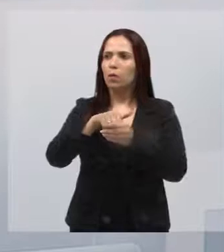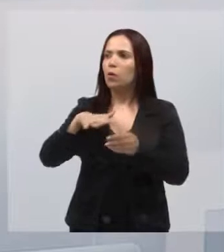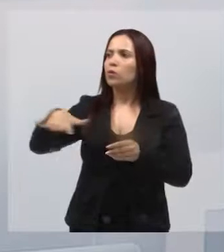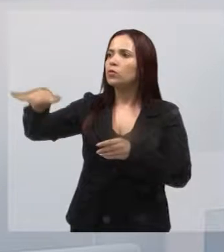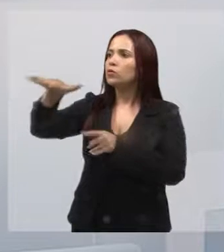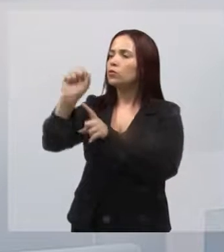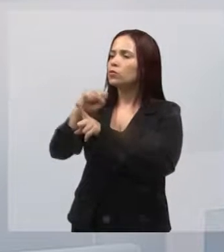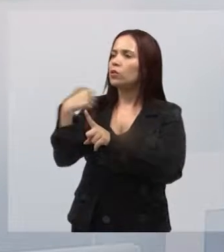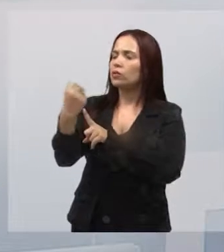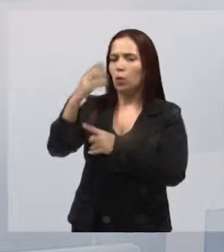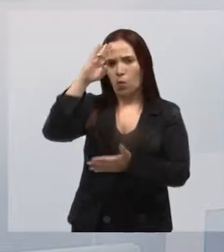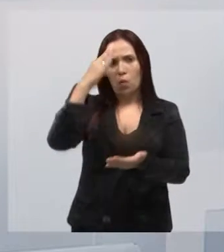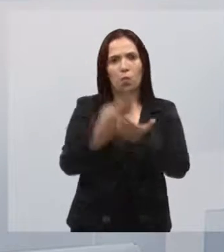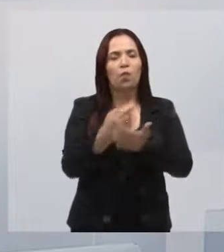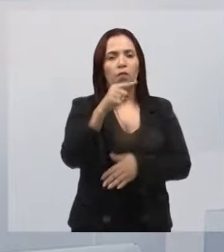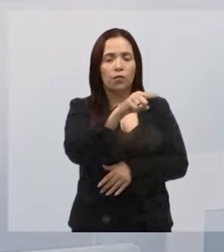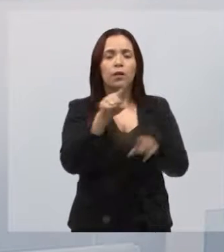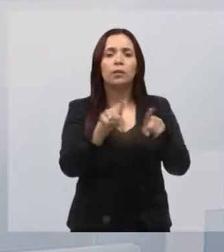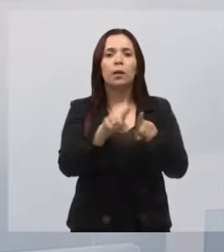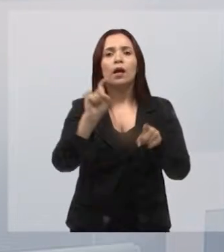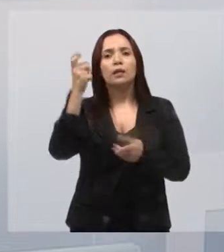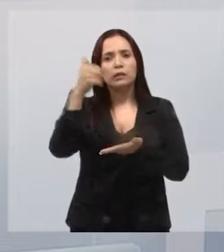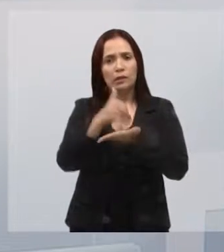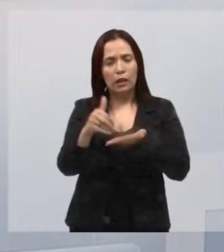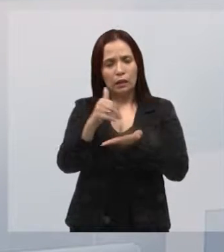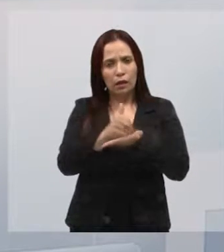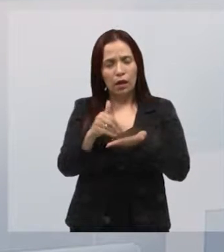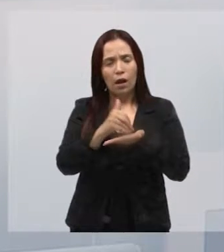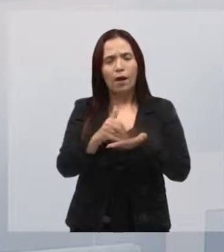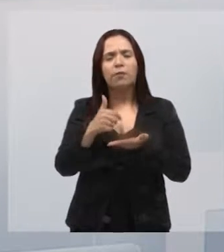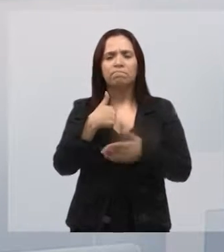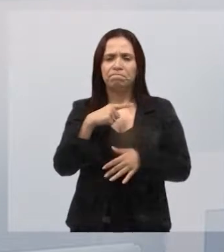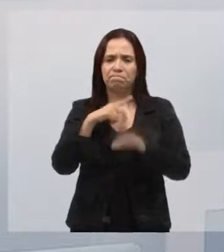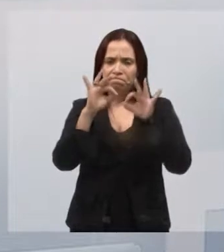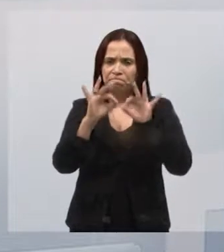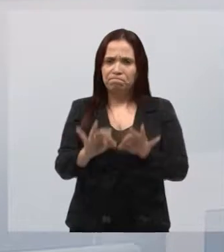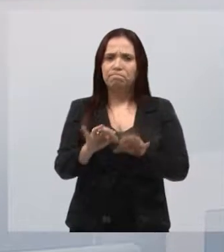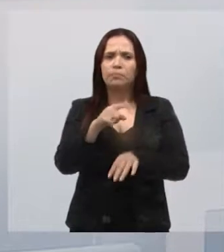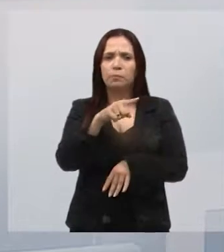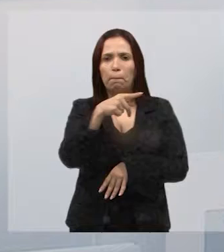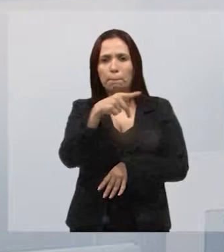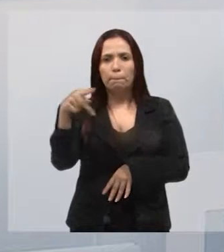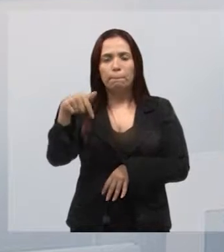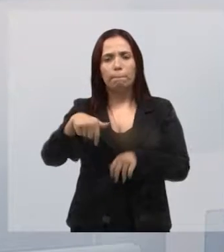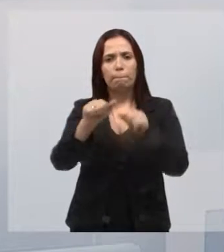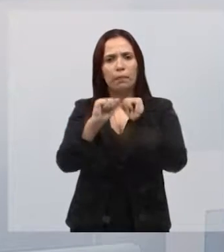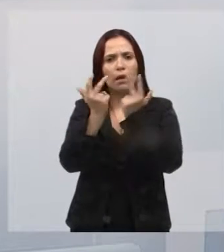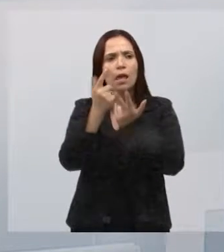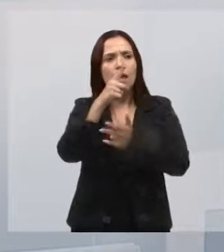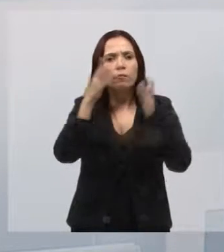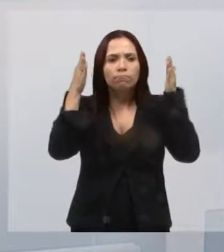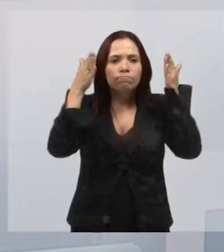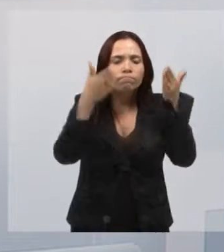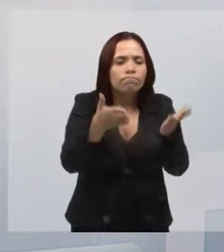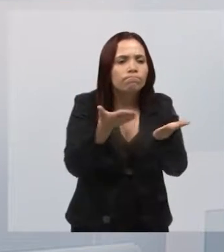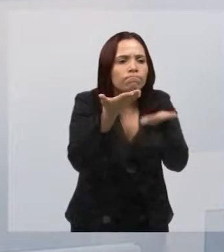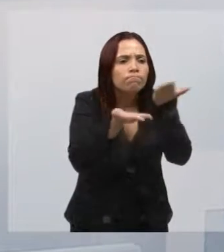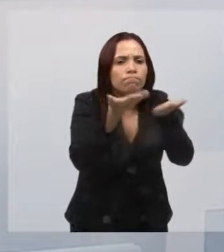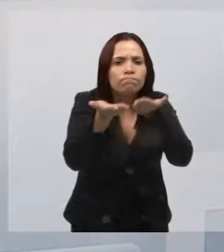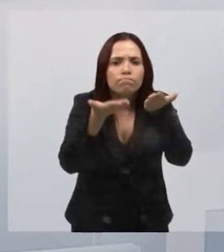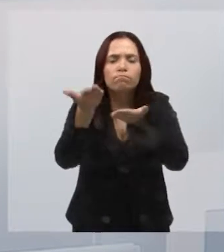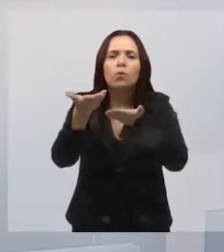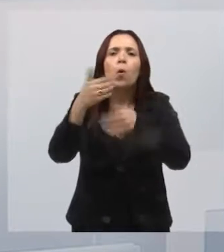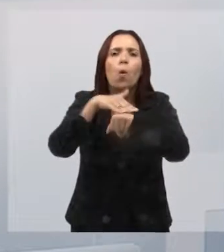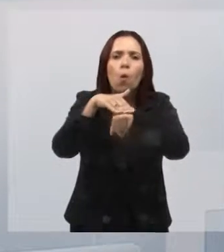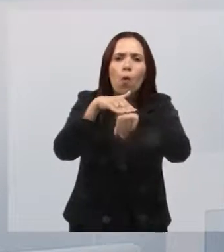confia nele, provou como secretário, e eu não tenho dúvida que ele vai provar como presidente, porque ele é atencioso,